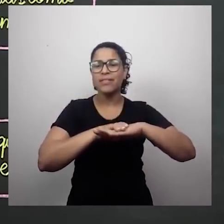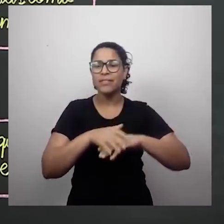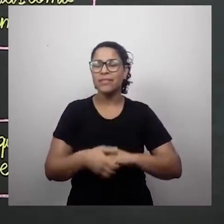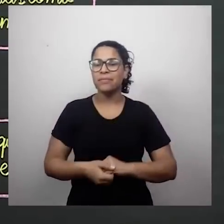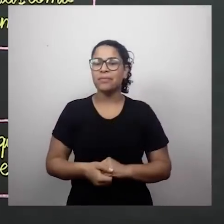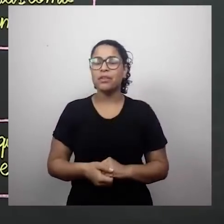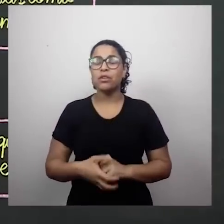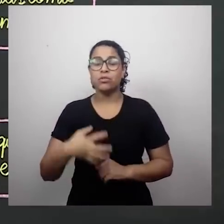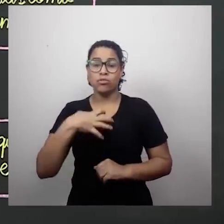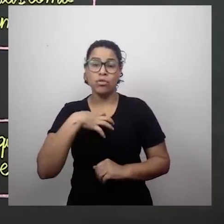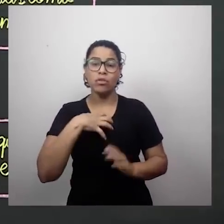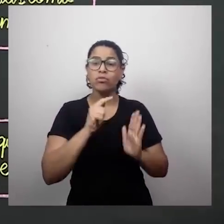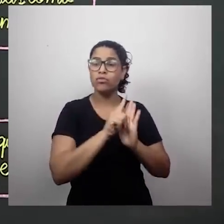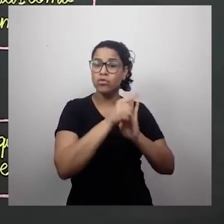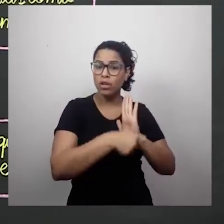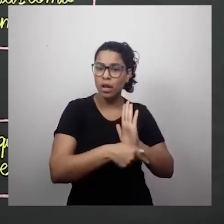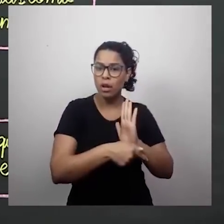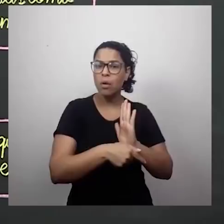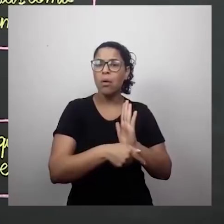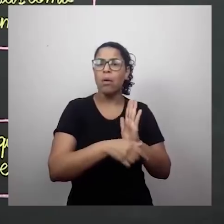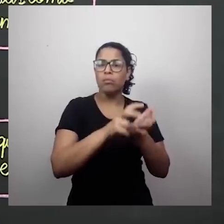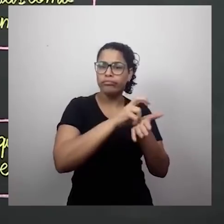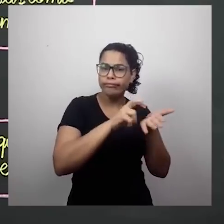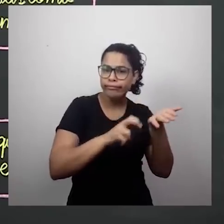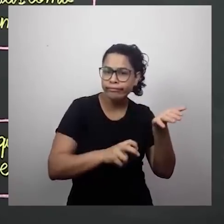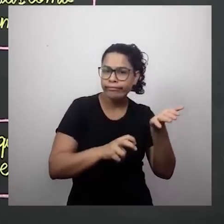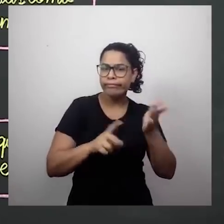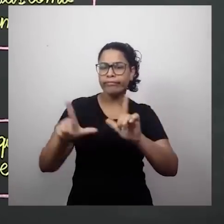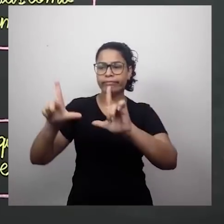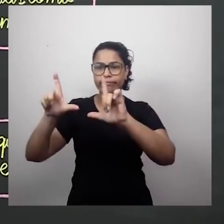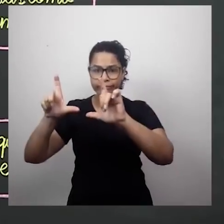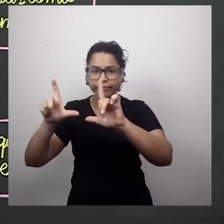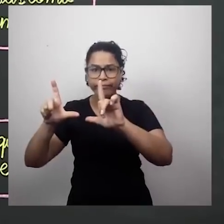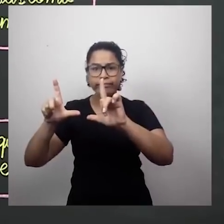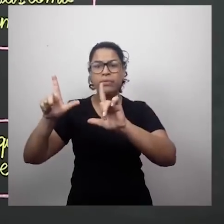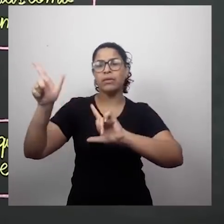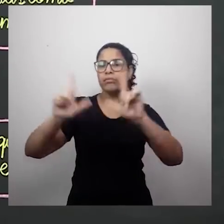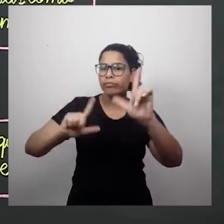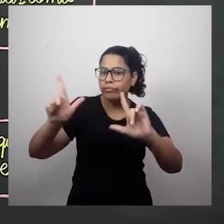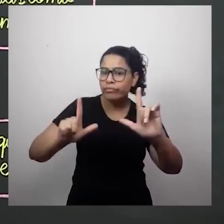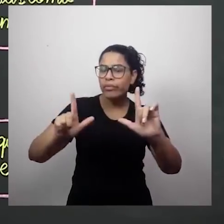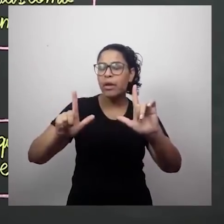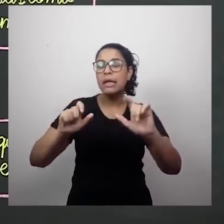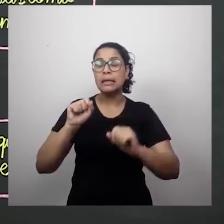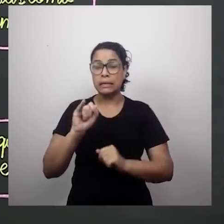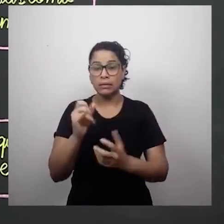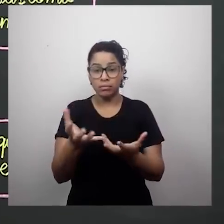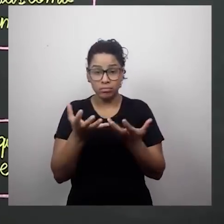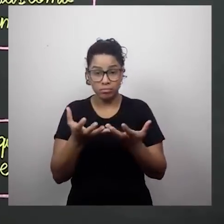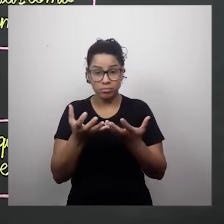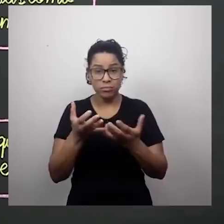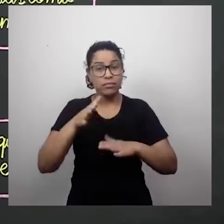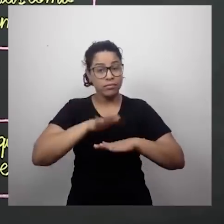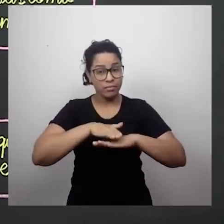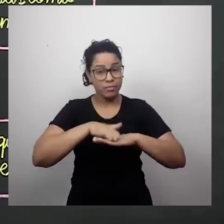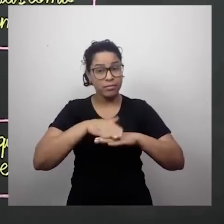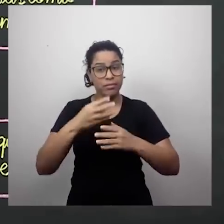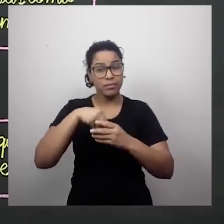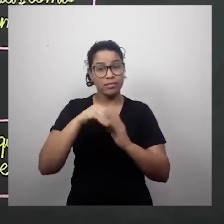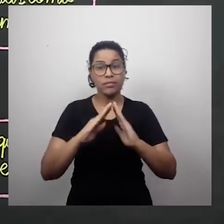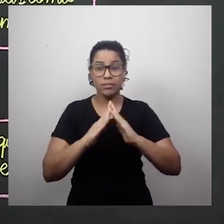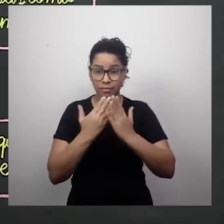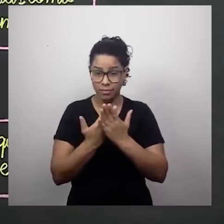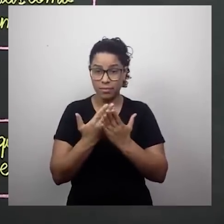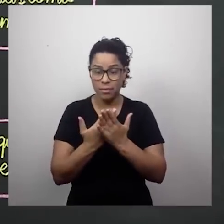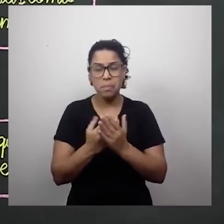notícia, são gêneros que transitam entre o impresso, o digital e o televisual. Então, caso você produza uma reportagem em vídeo, por exemplo,